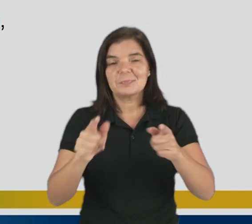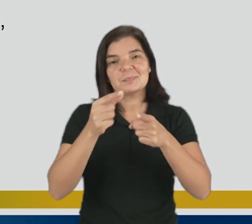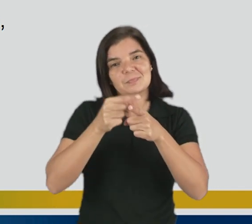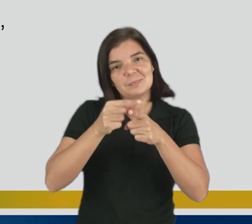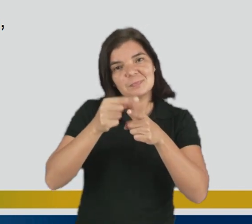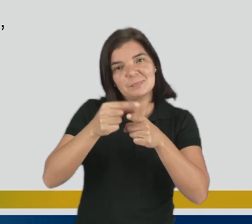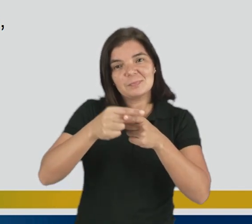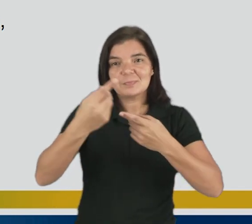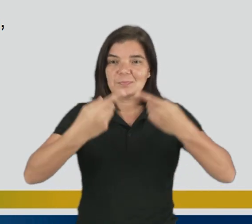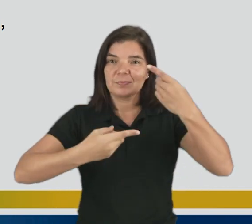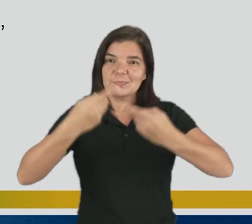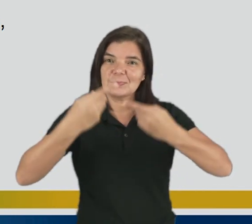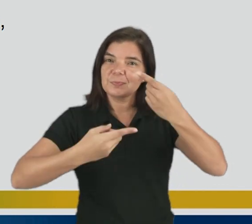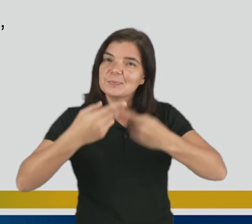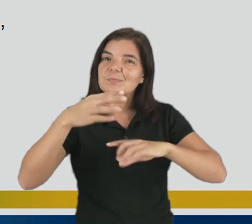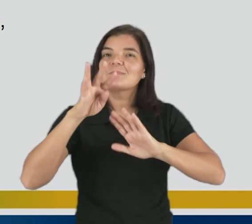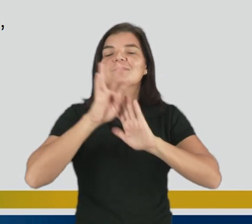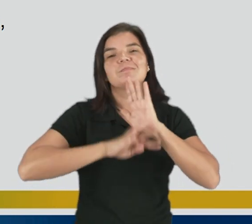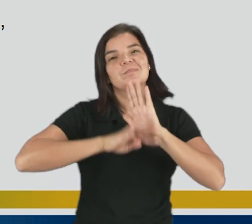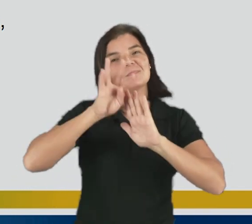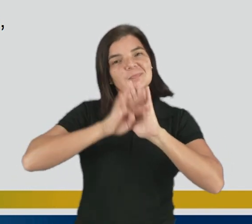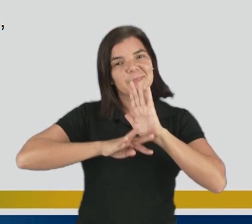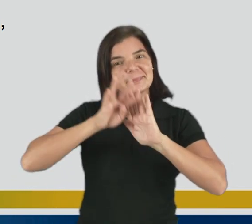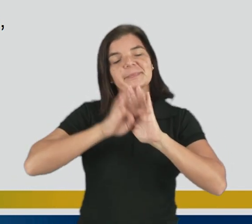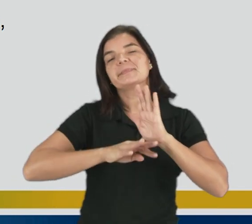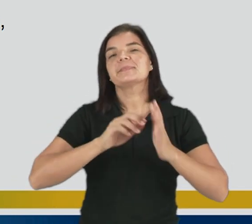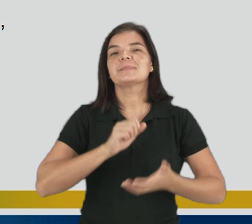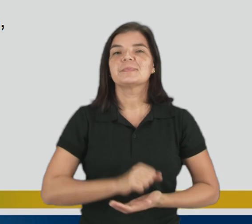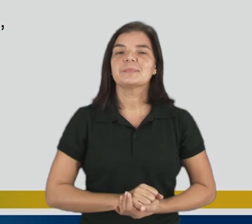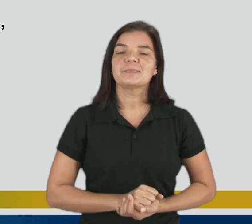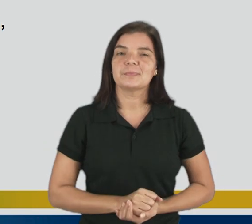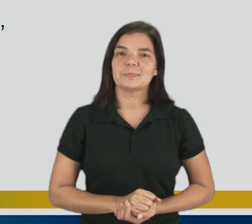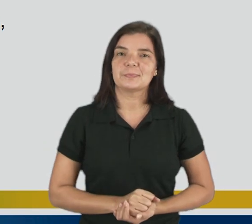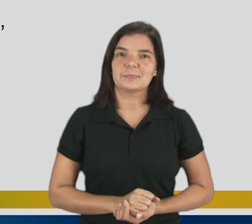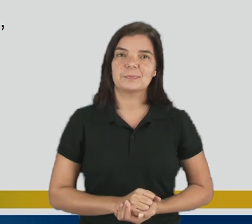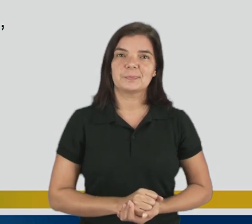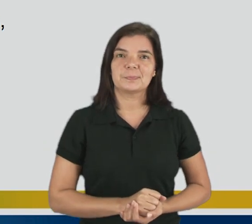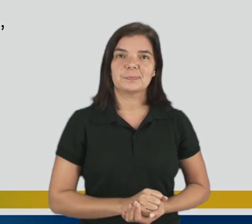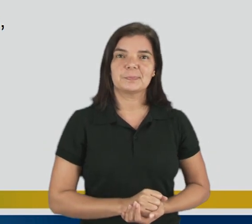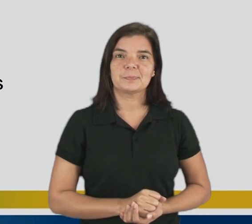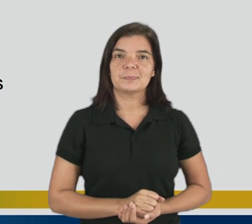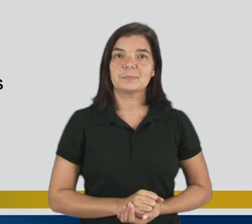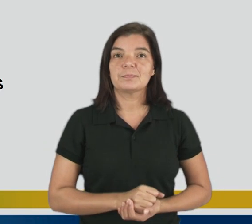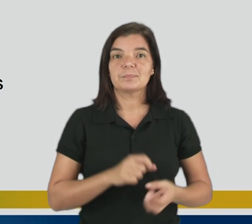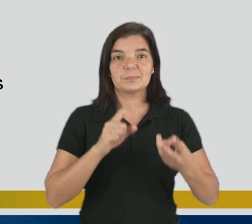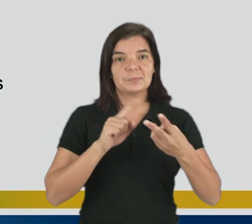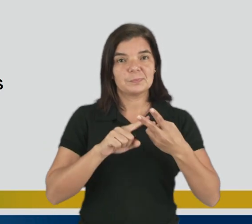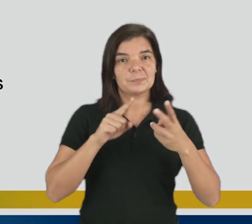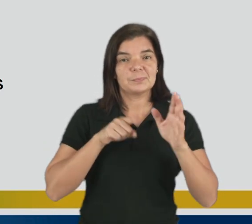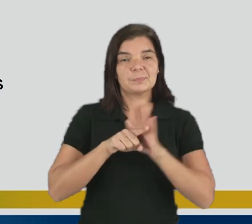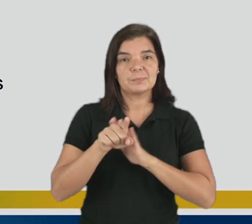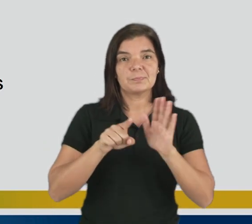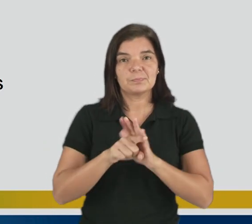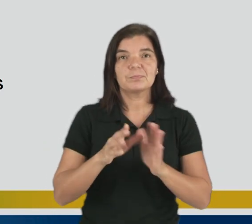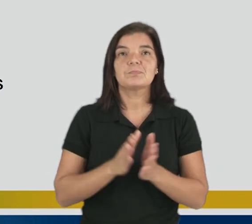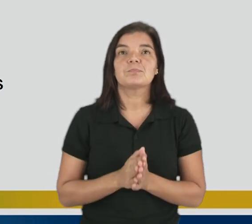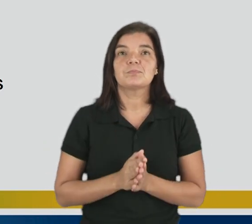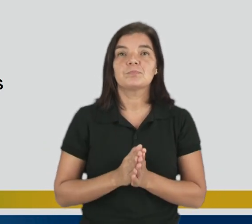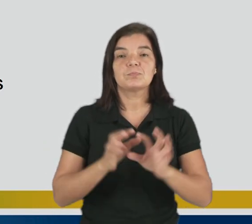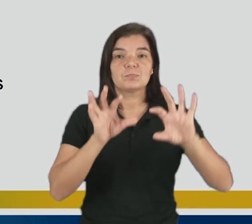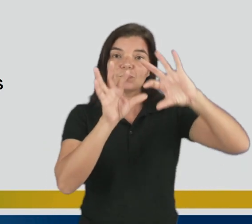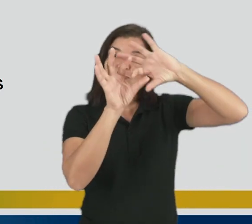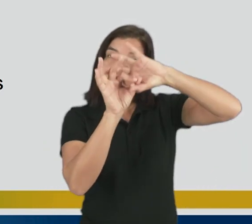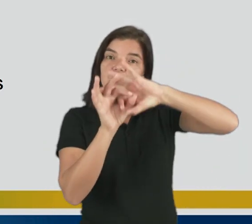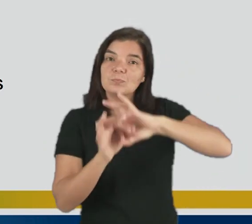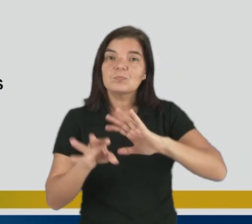do texto, entre as palavras, entre as frases ou mesmo entre os parágrafos. Segunda questão diz assim: a respeito da